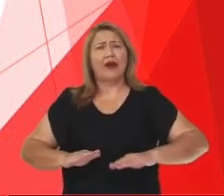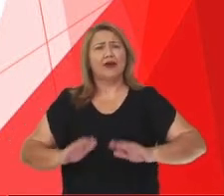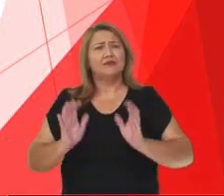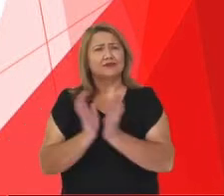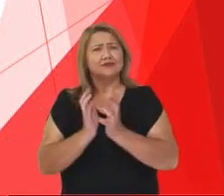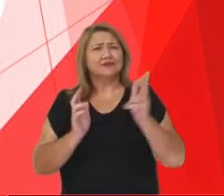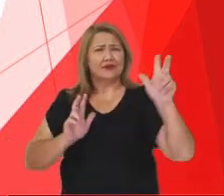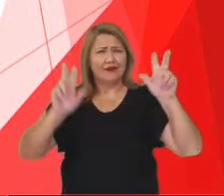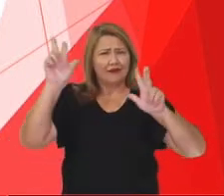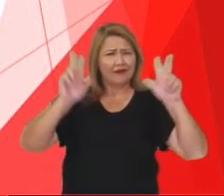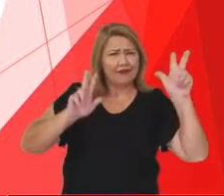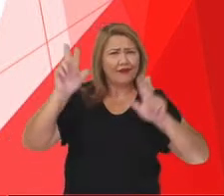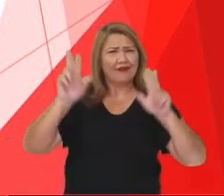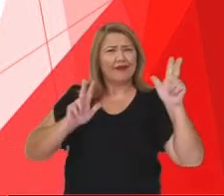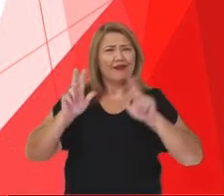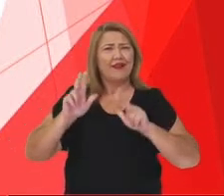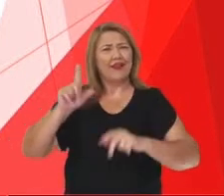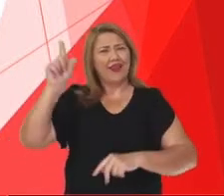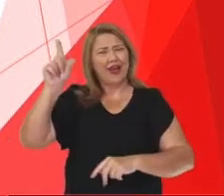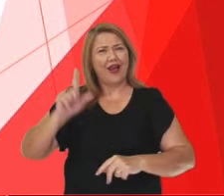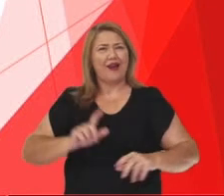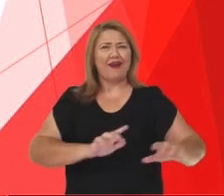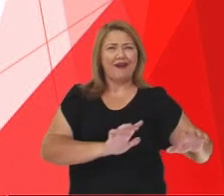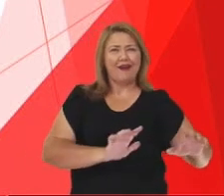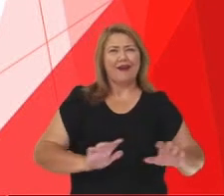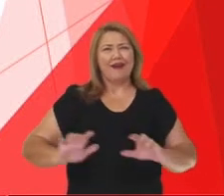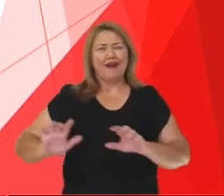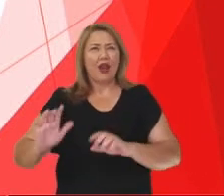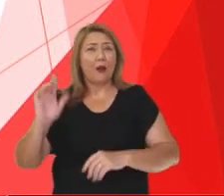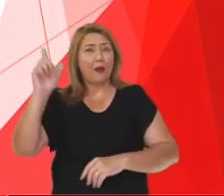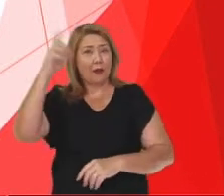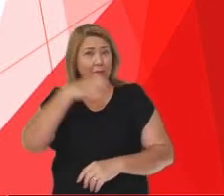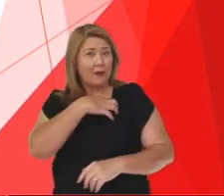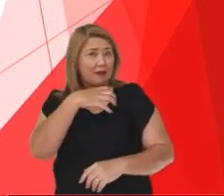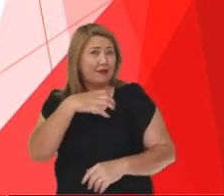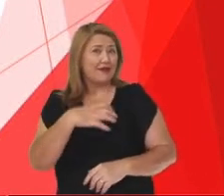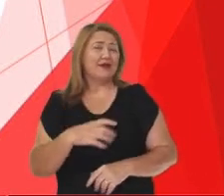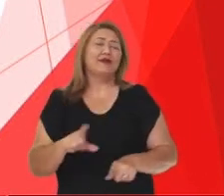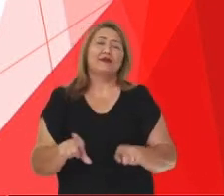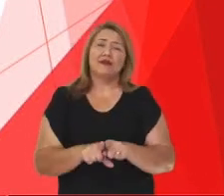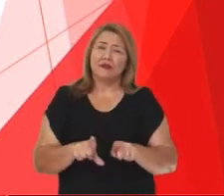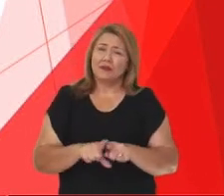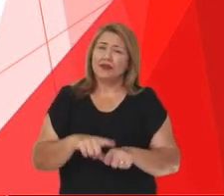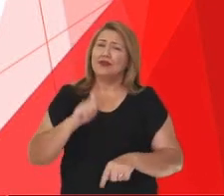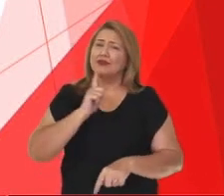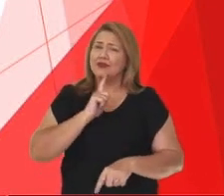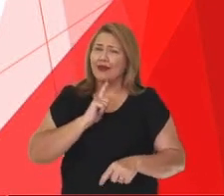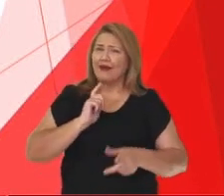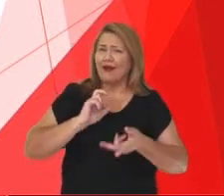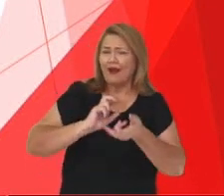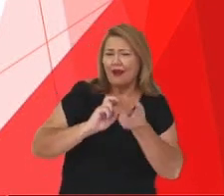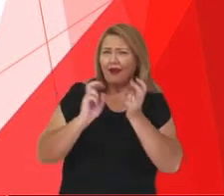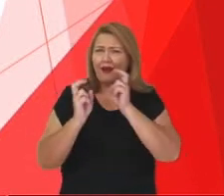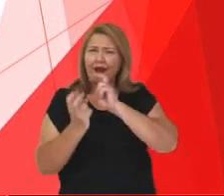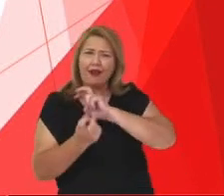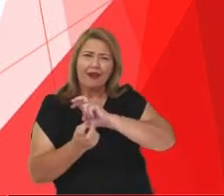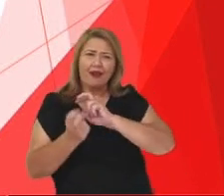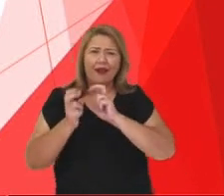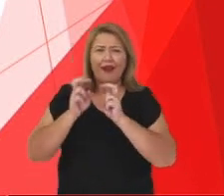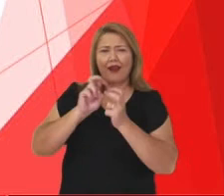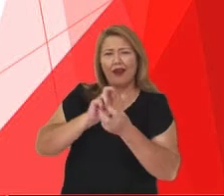escola de samba, olodum lá na Bahia, é desse tambor que nós estamos falando. Além da capoeira e